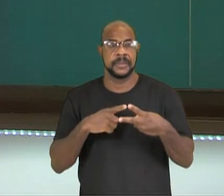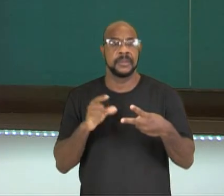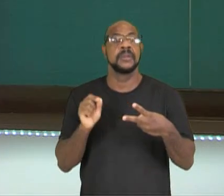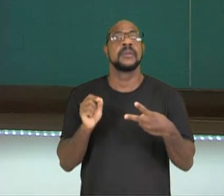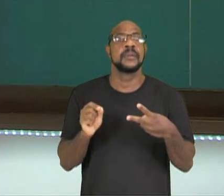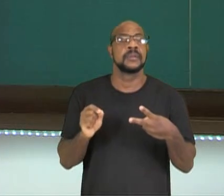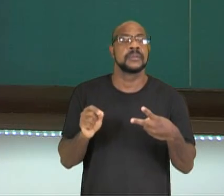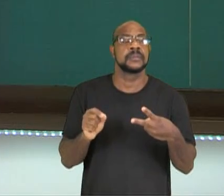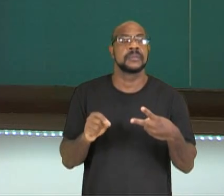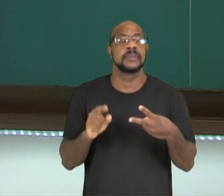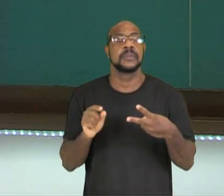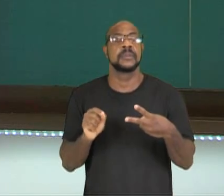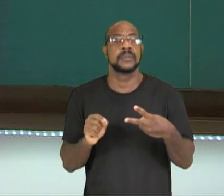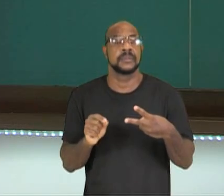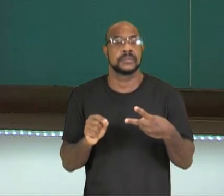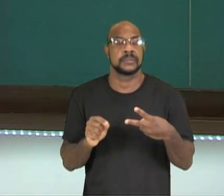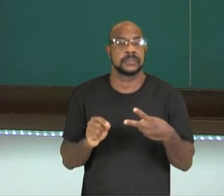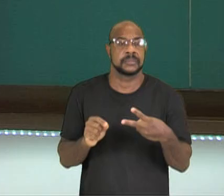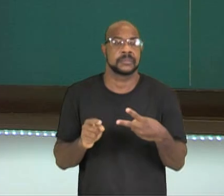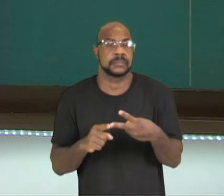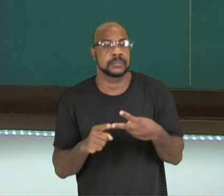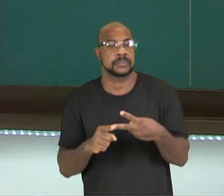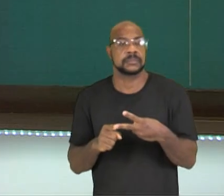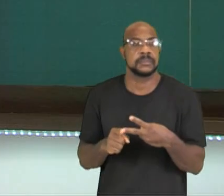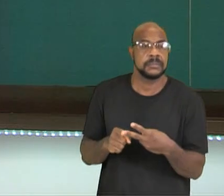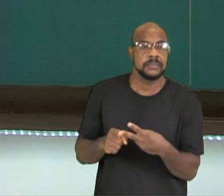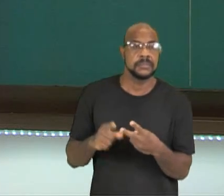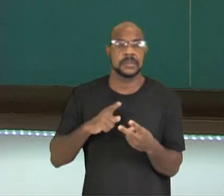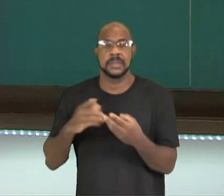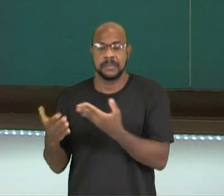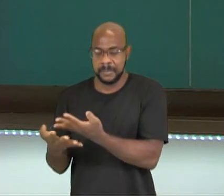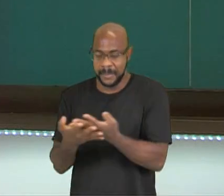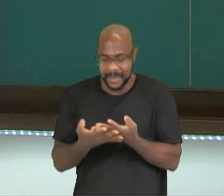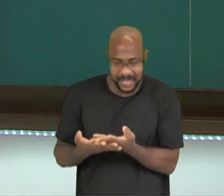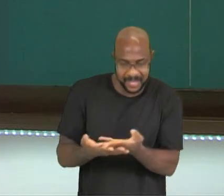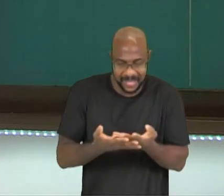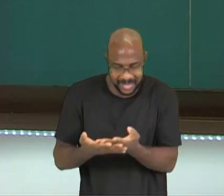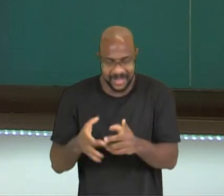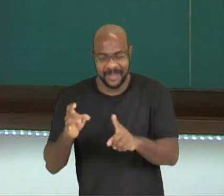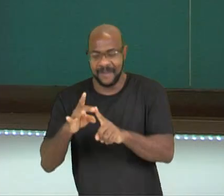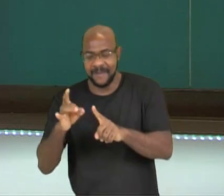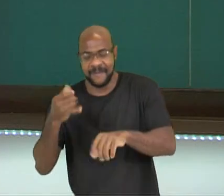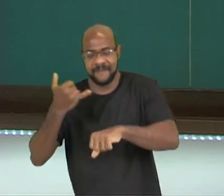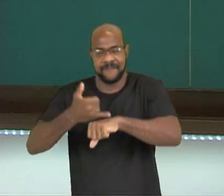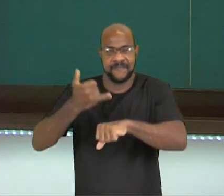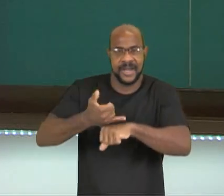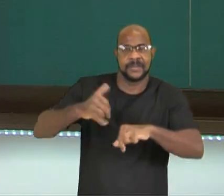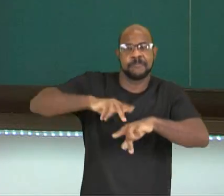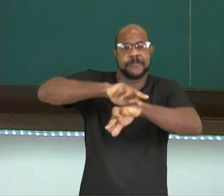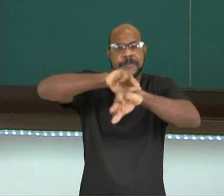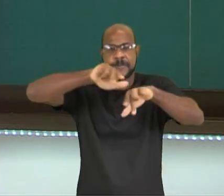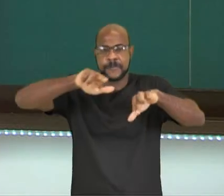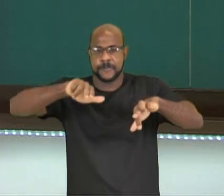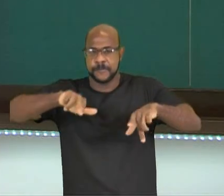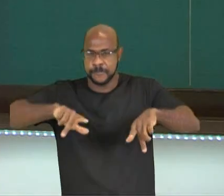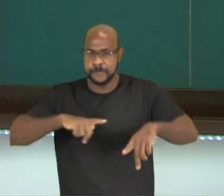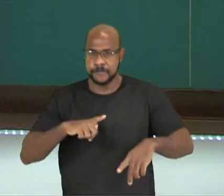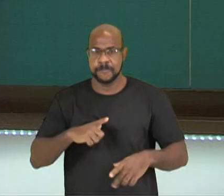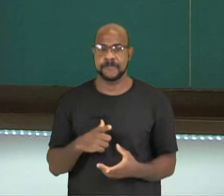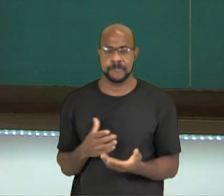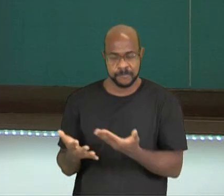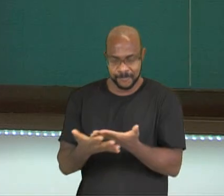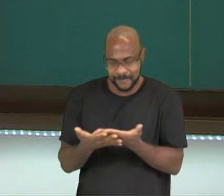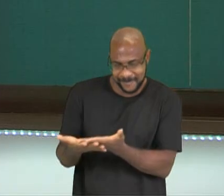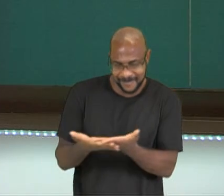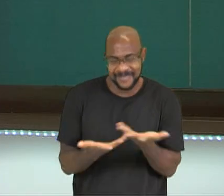pela atividade humana, afloramento de minerais metálicos como ferro, cassiterita, bauxita, entre outros ali,